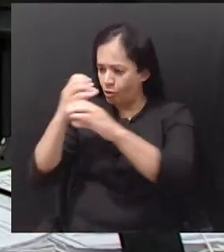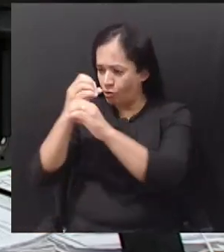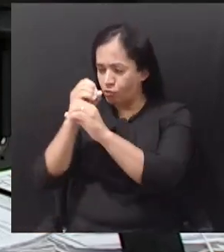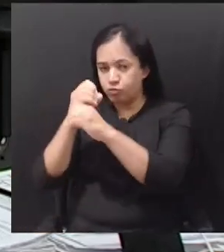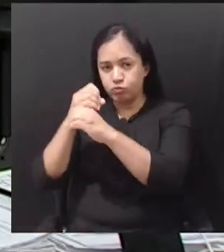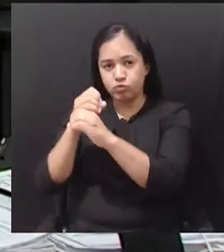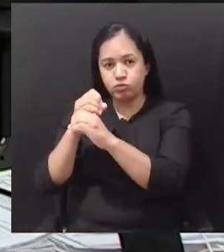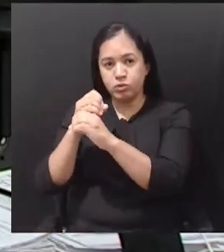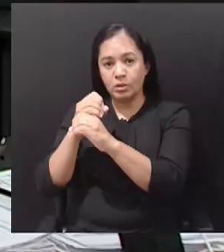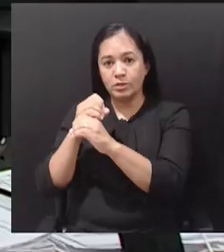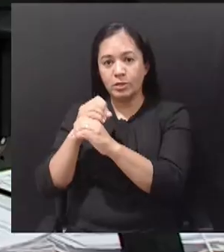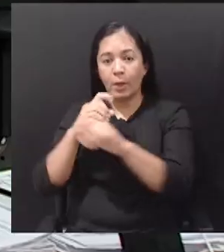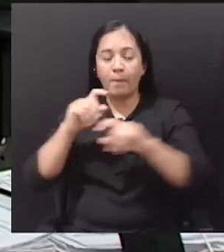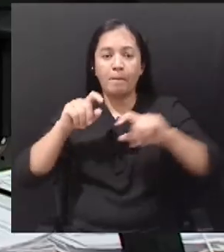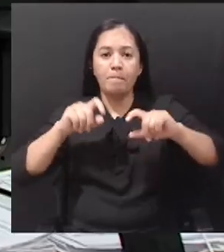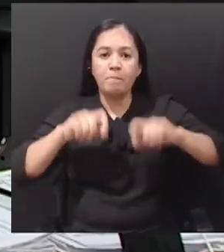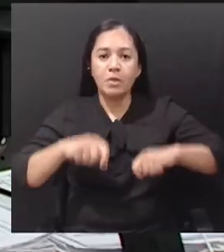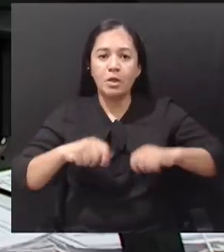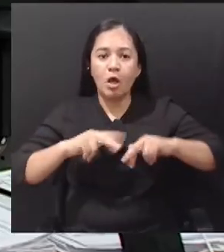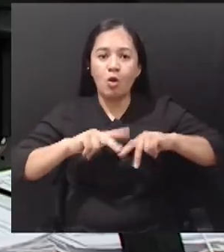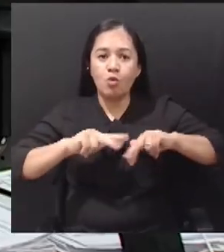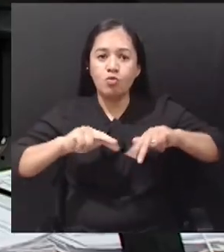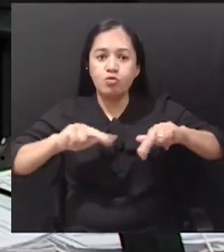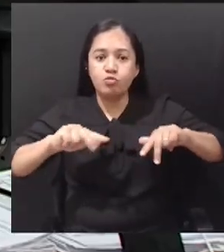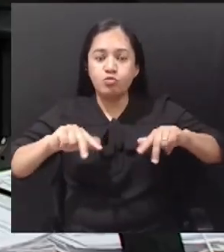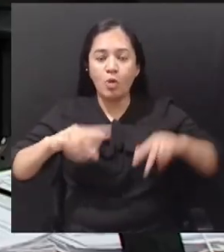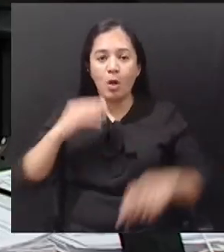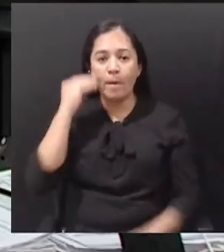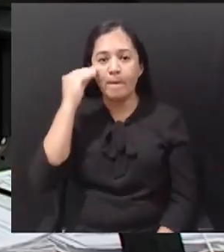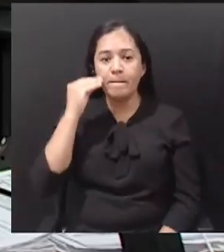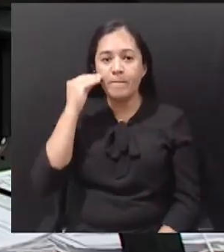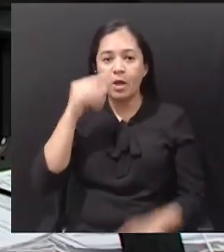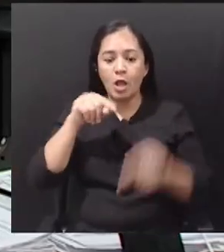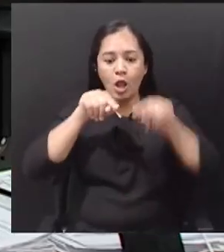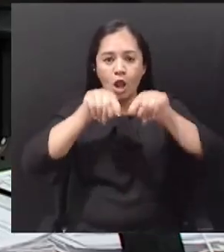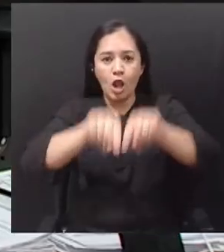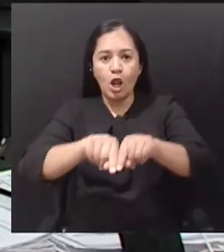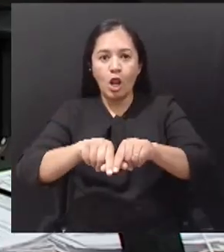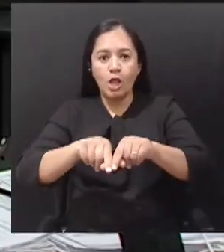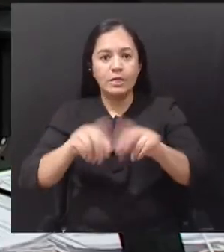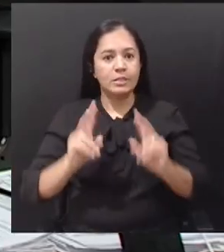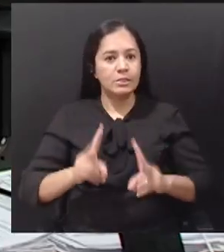comporta diversos experimentos simultaneamente, rodando simultaneamente.